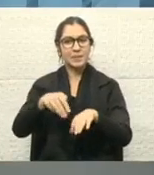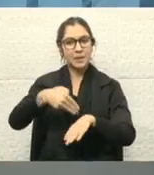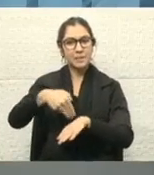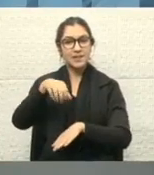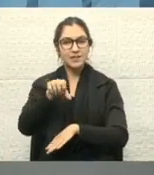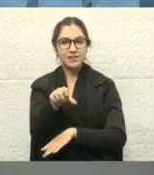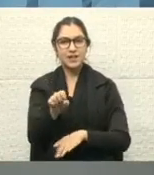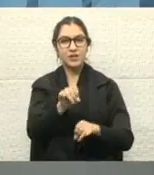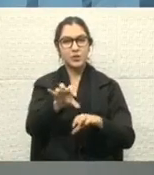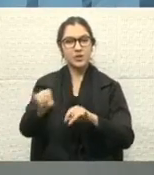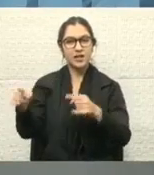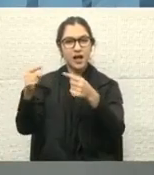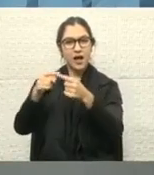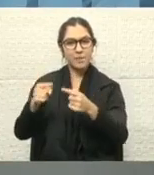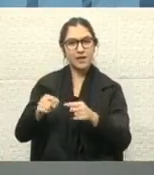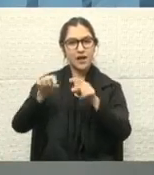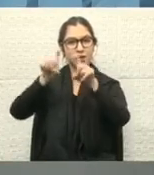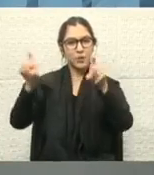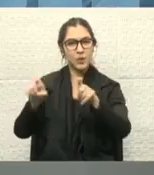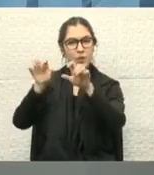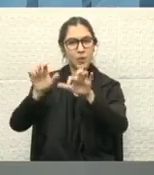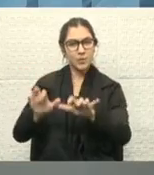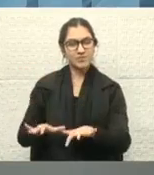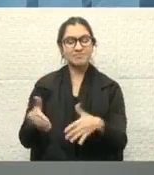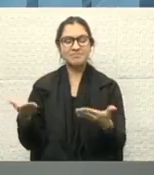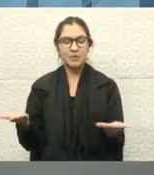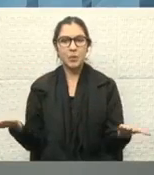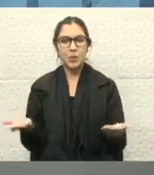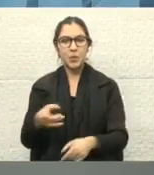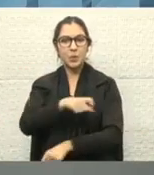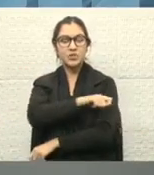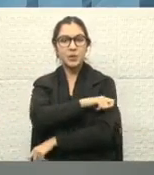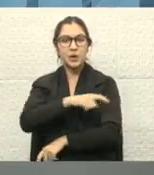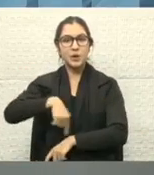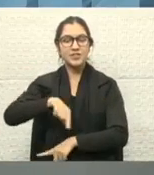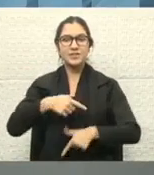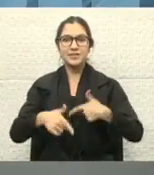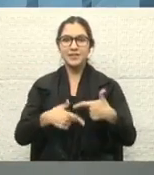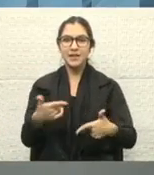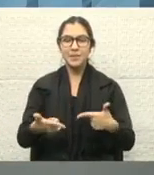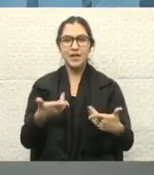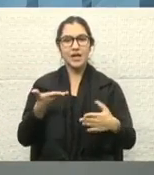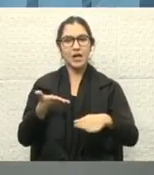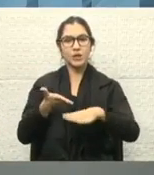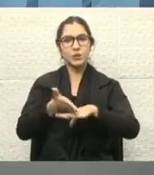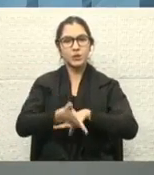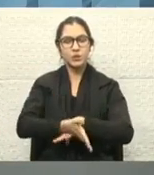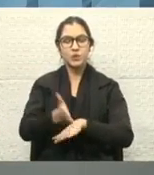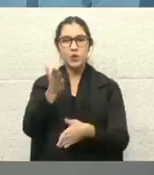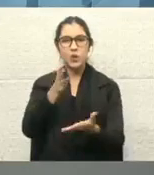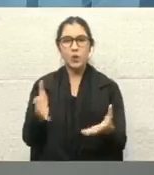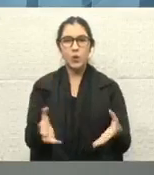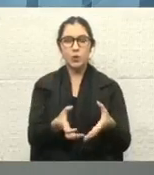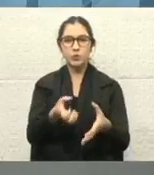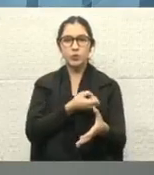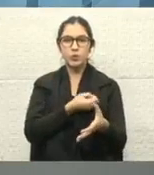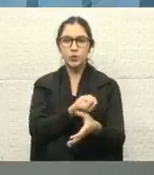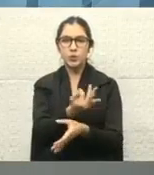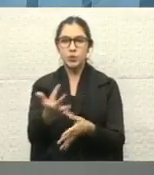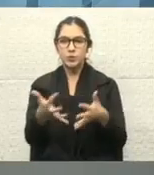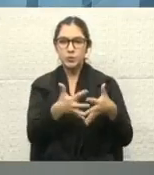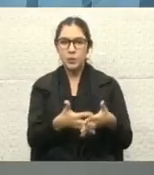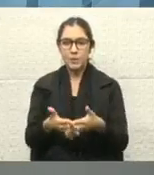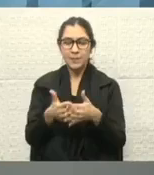em matemática aplicada e computacional. Então, nessa aula nós vamos trabalhar com uma introdução ao conjunto de números